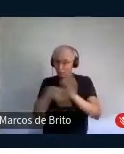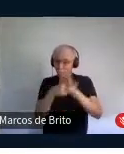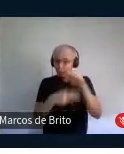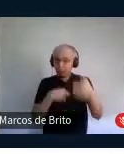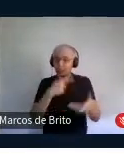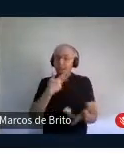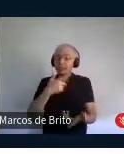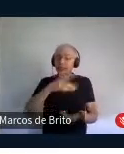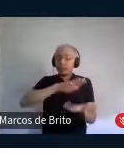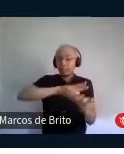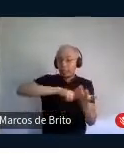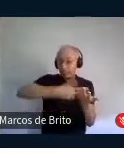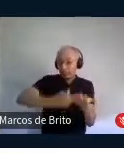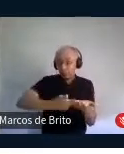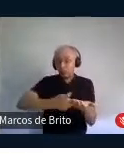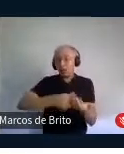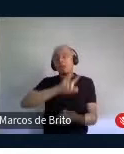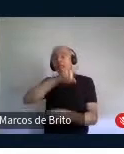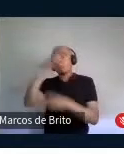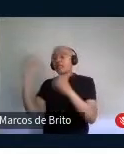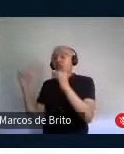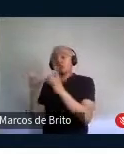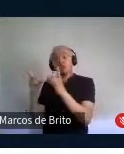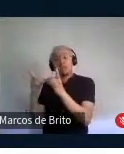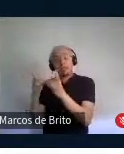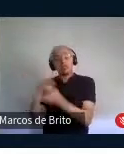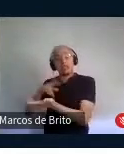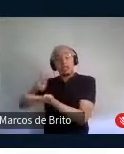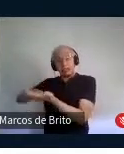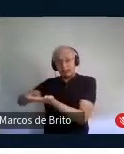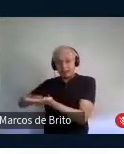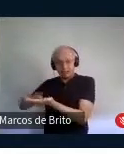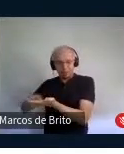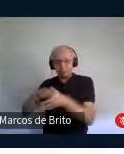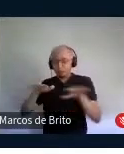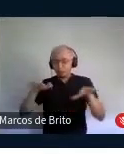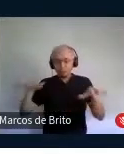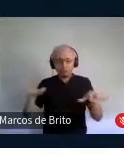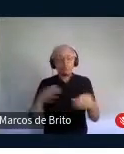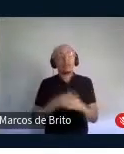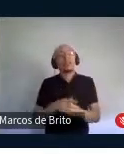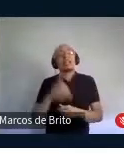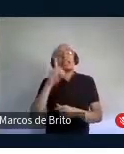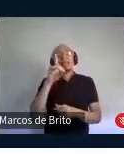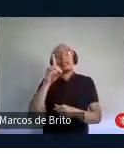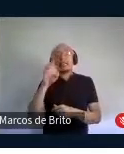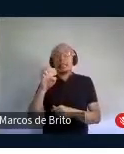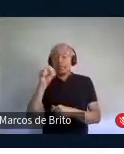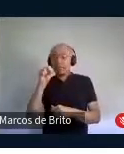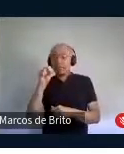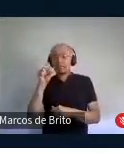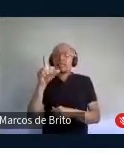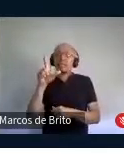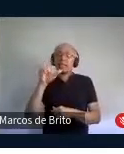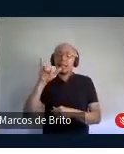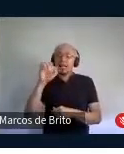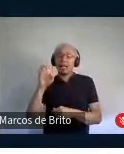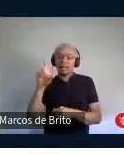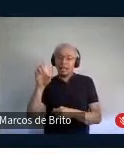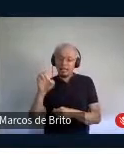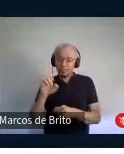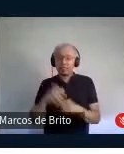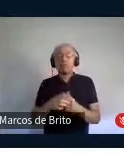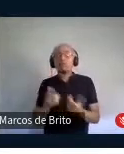e a didática da tradução. Então, conforme Deslaille, a pedagogia da tradução, ela diz respeito a